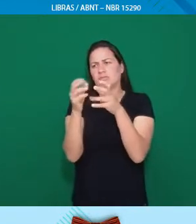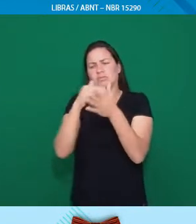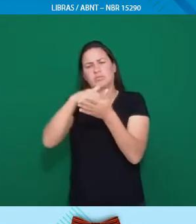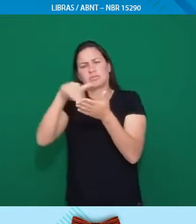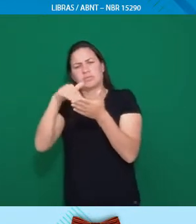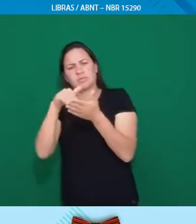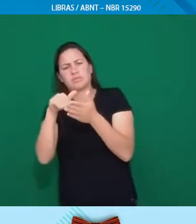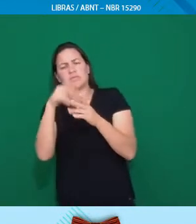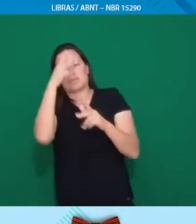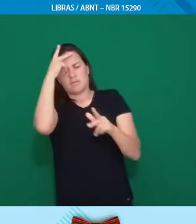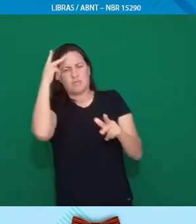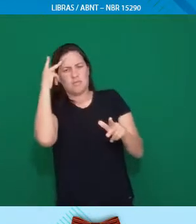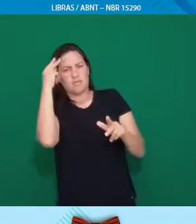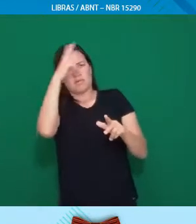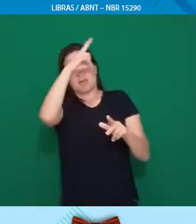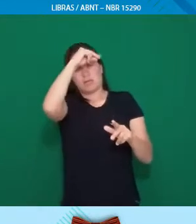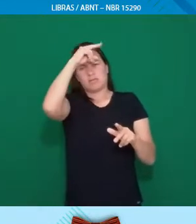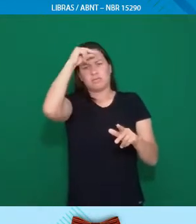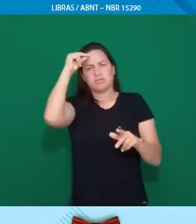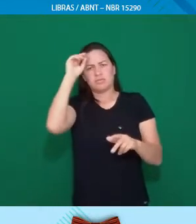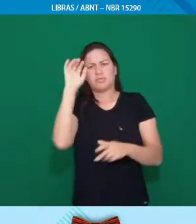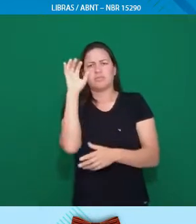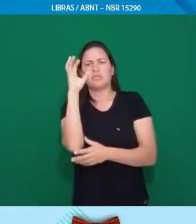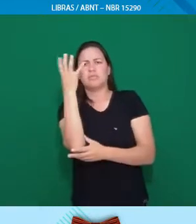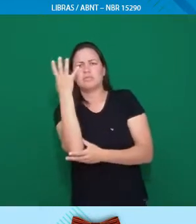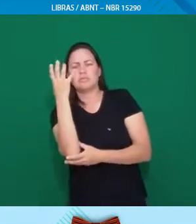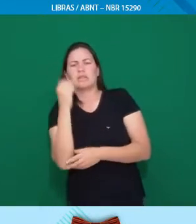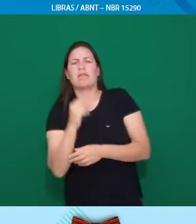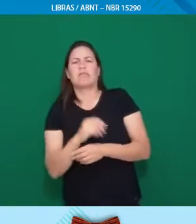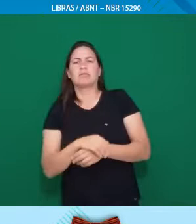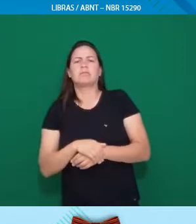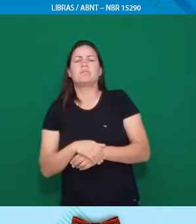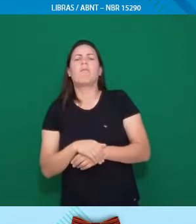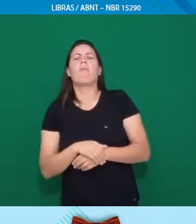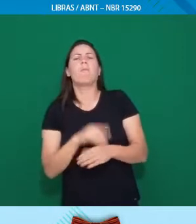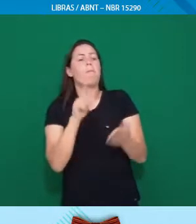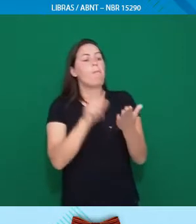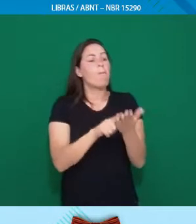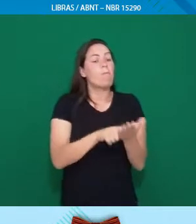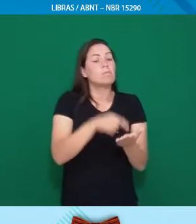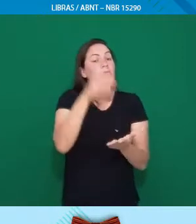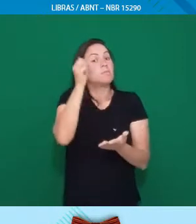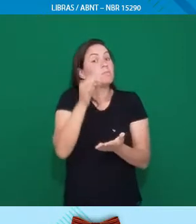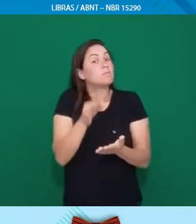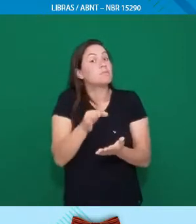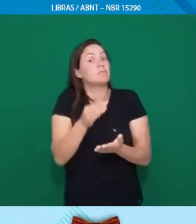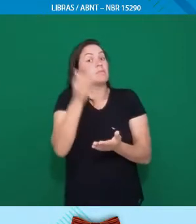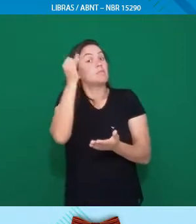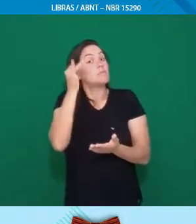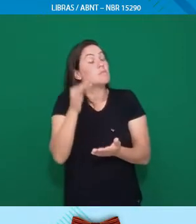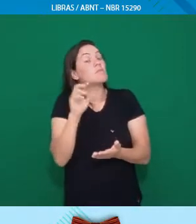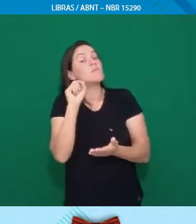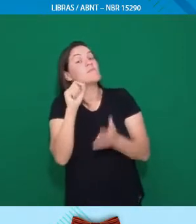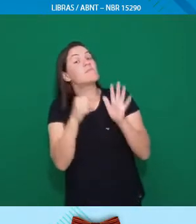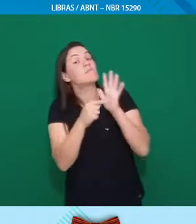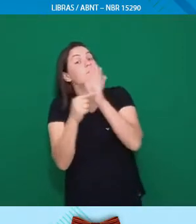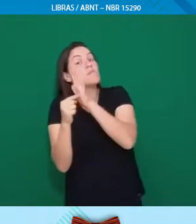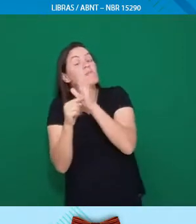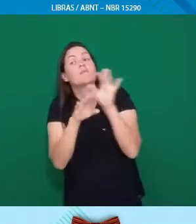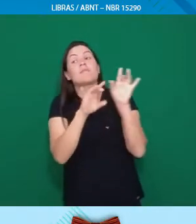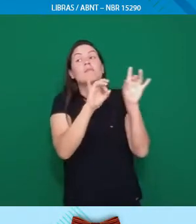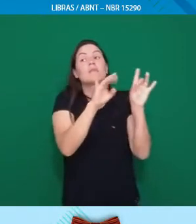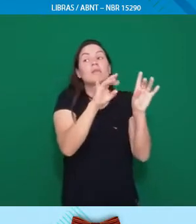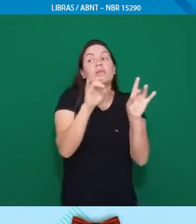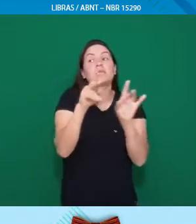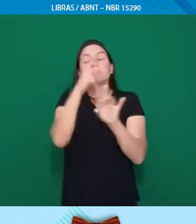do parte da da prefeitura daquelas que dá autorização que que levasse o conhecimento desse povo